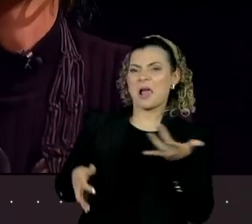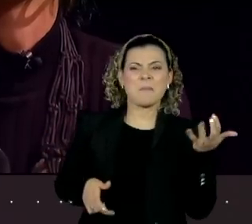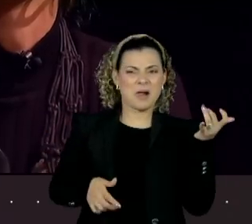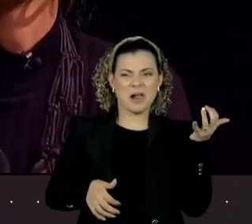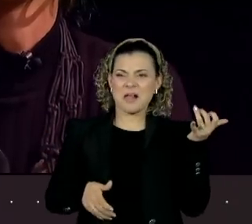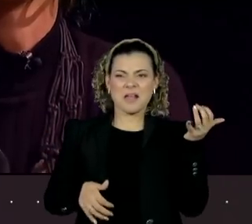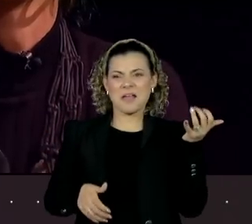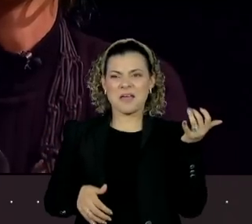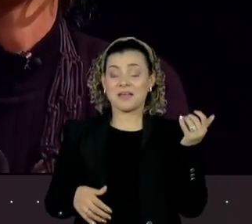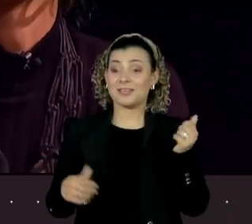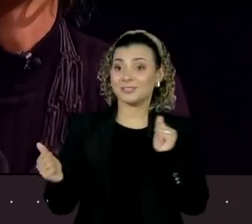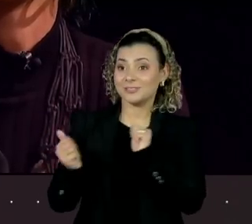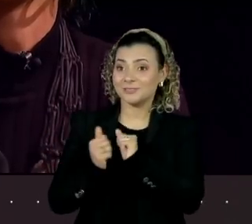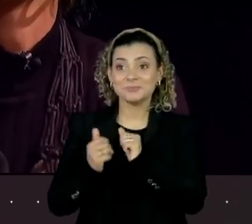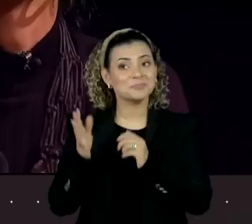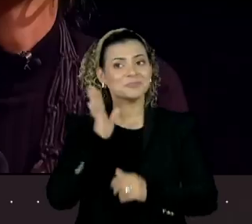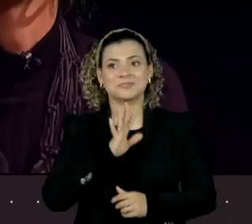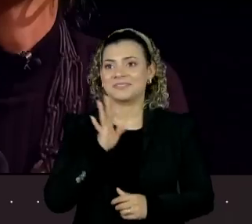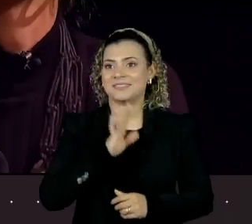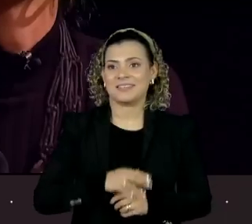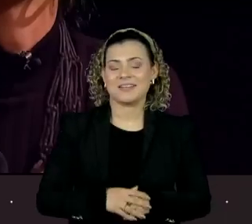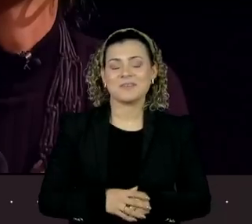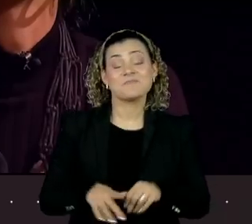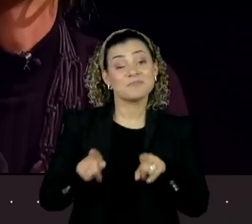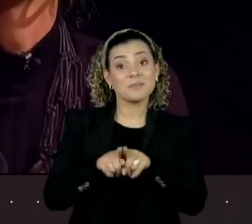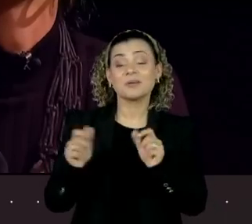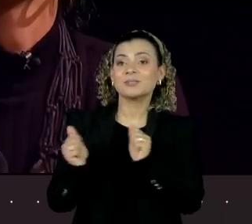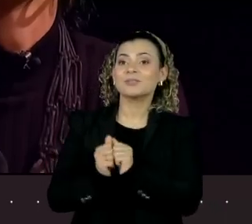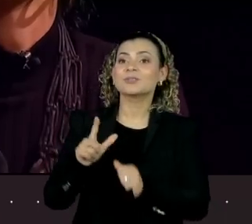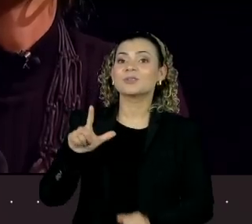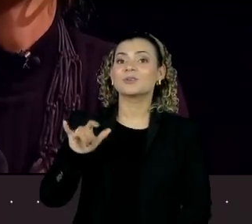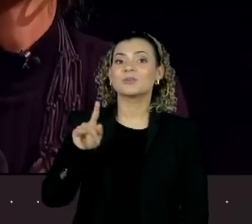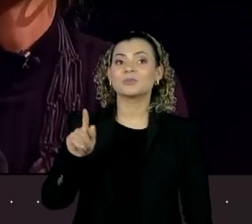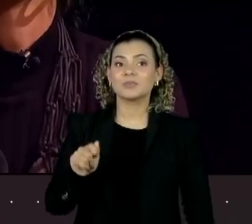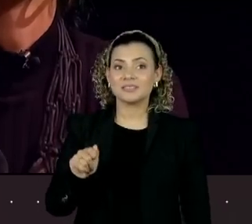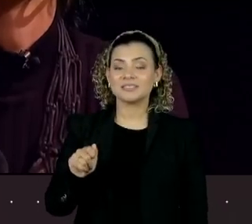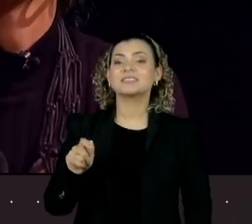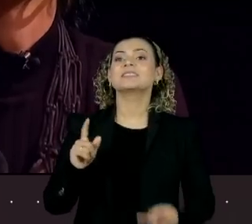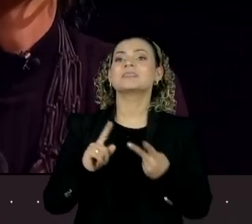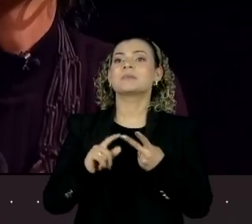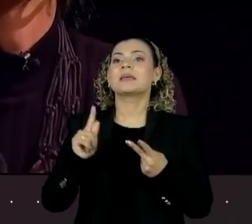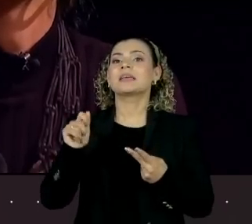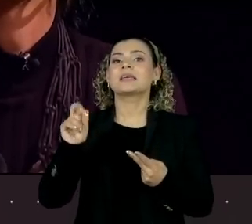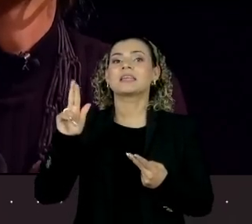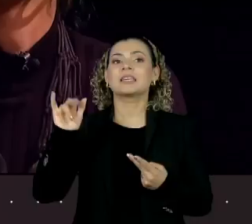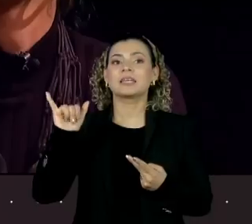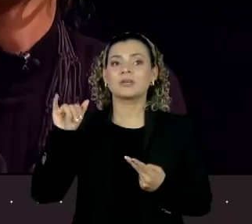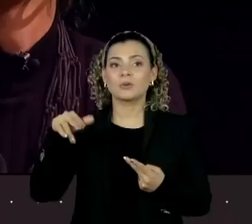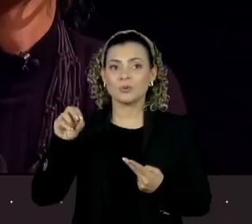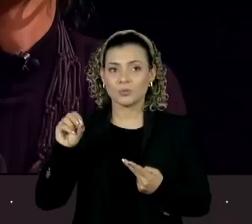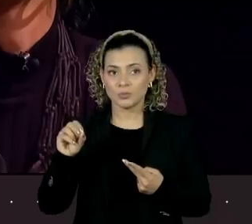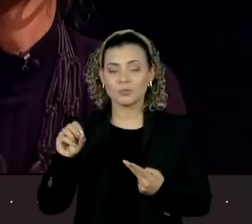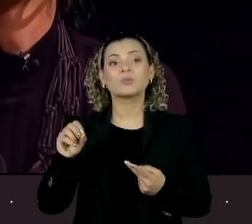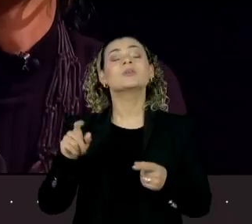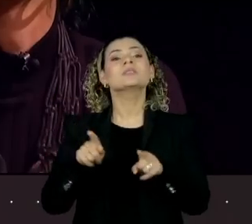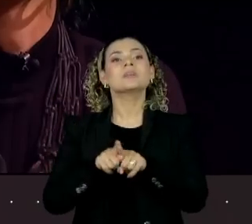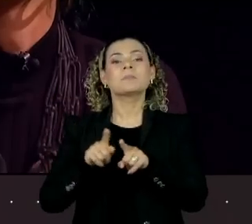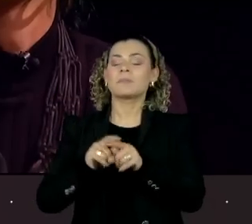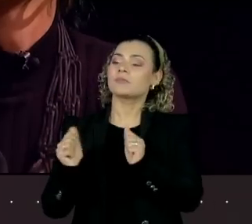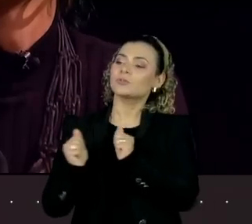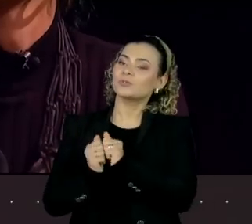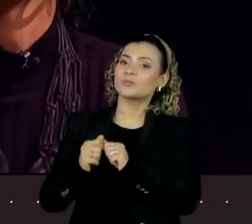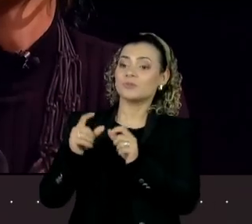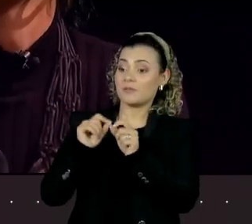muito legal. Ainda trouxe o Luiz Stein e o Gringo, que fizeram as primeiras capas da